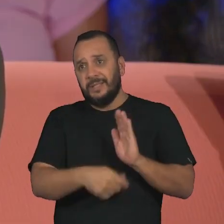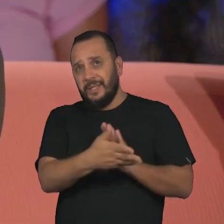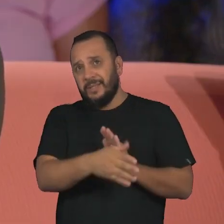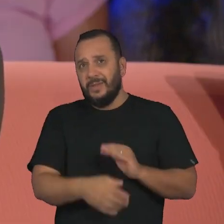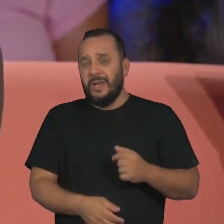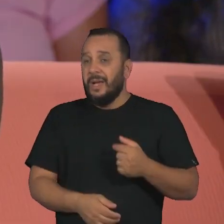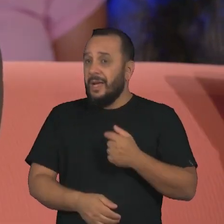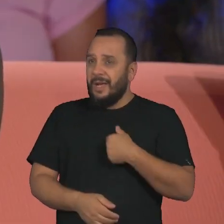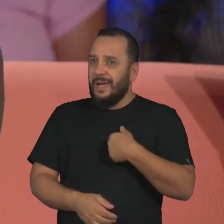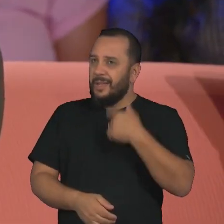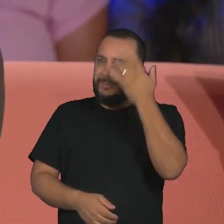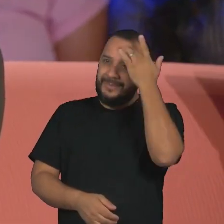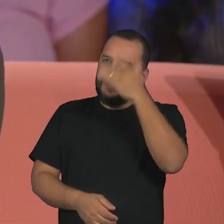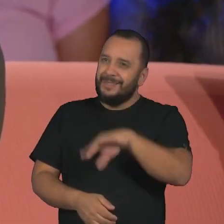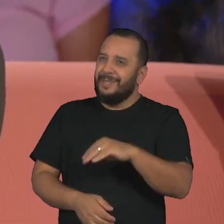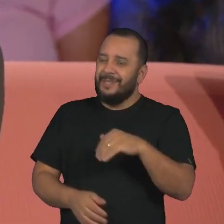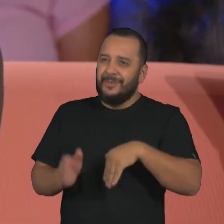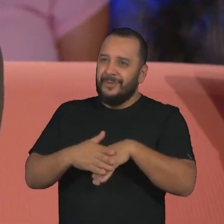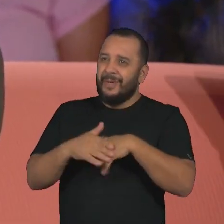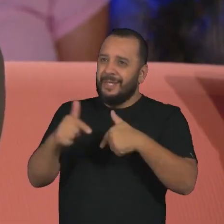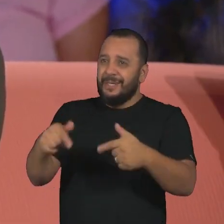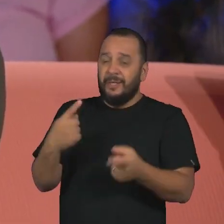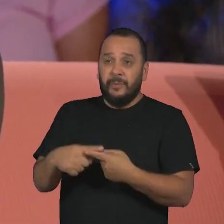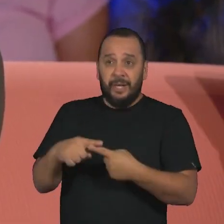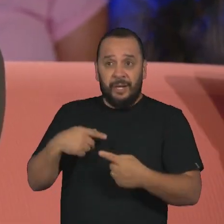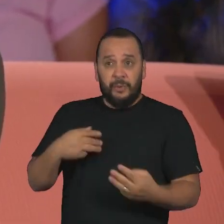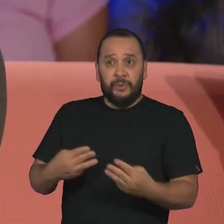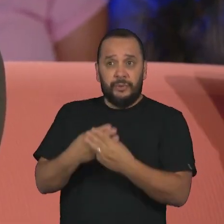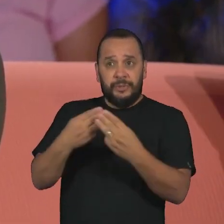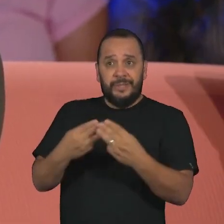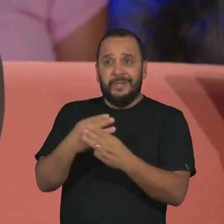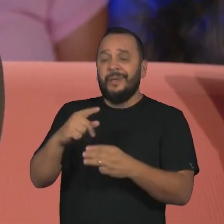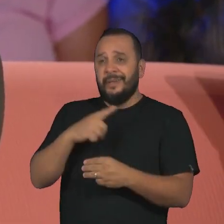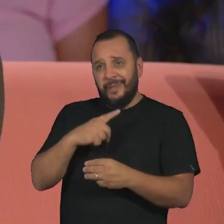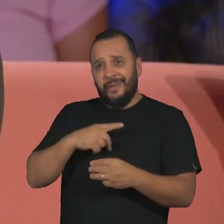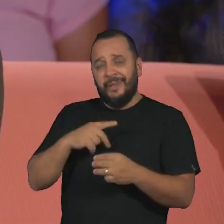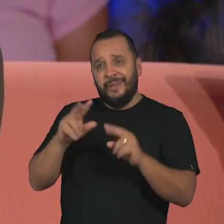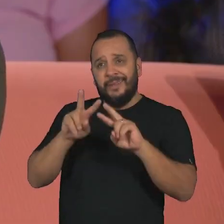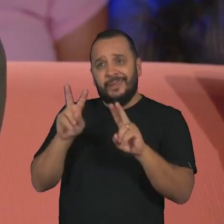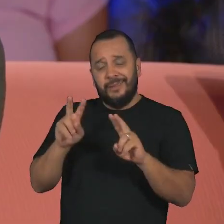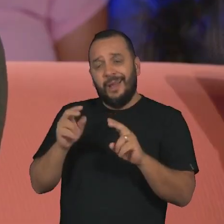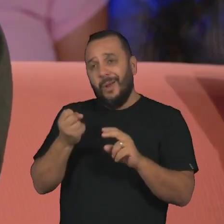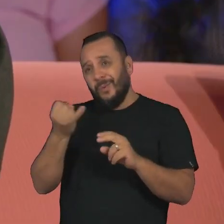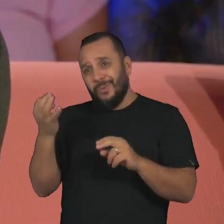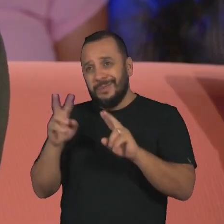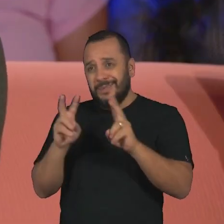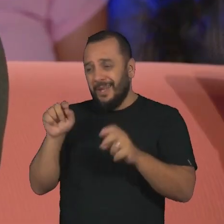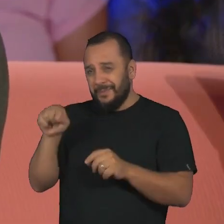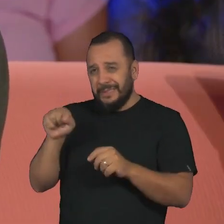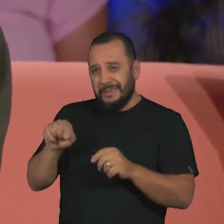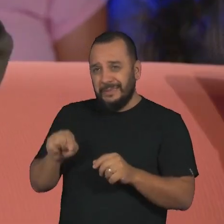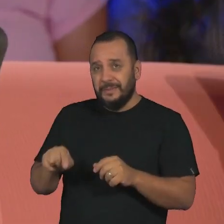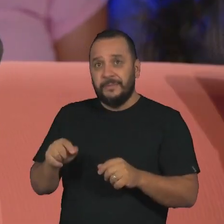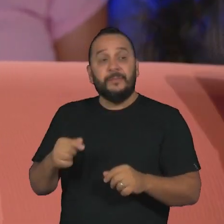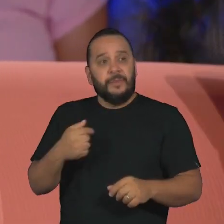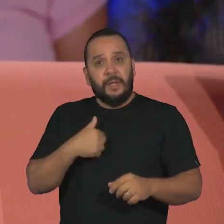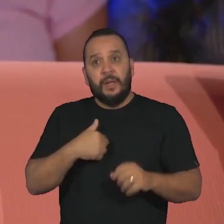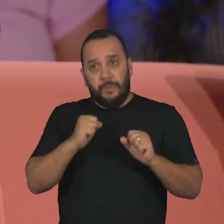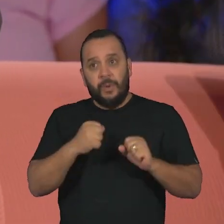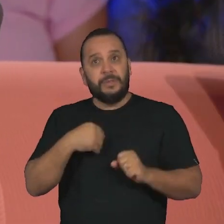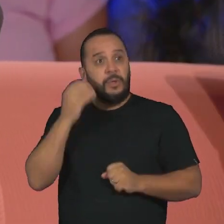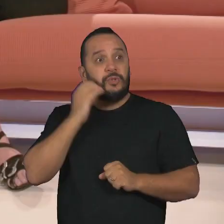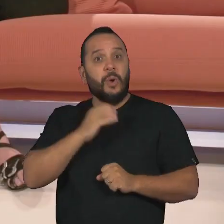E ela falou assim, ainda não sei, porque eu sou judia e eu tenho algumas questões do texto. Aí eu, na hora, veio uma força, eu falei, olha, eu sou